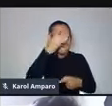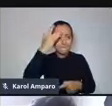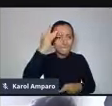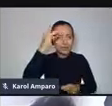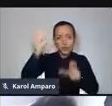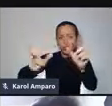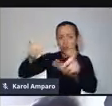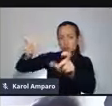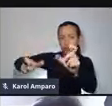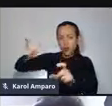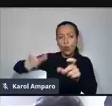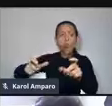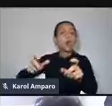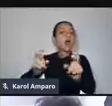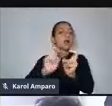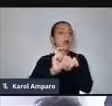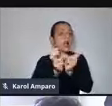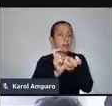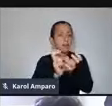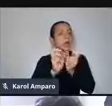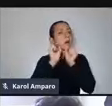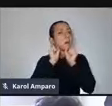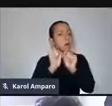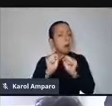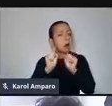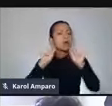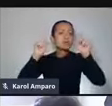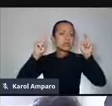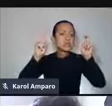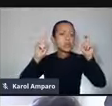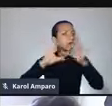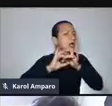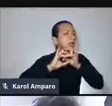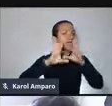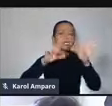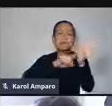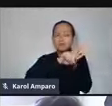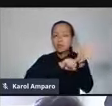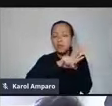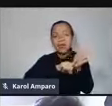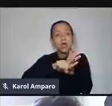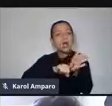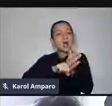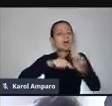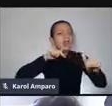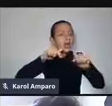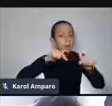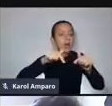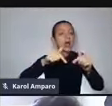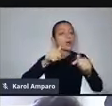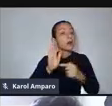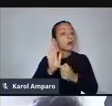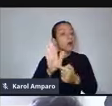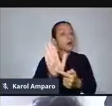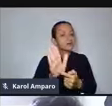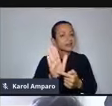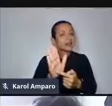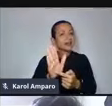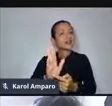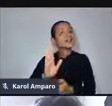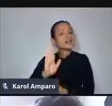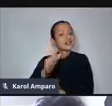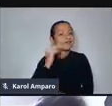capoeirista a apresentar temas, apresentações, pesquisas ou trabalhos que esses educadores já